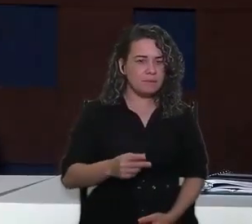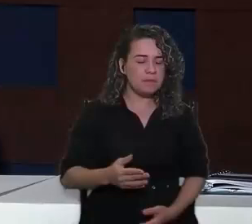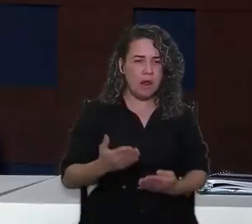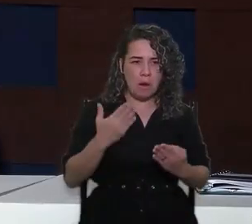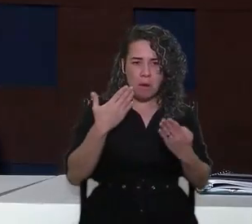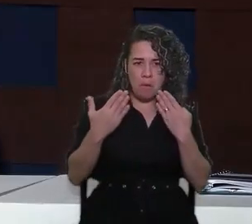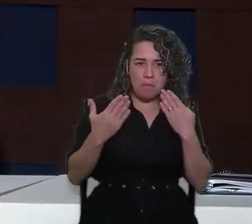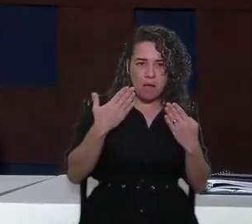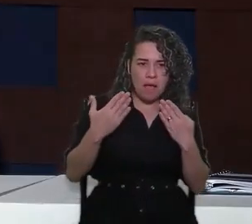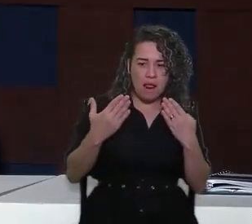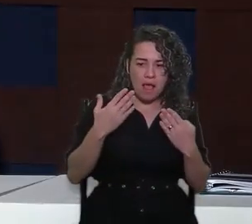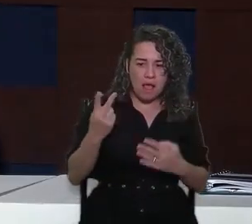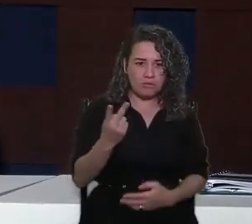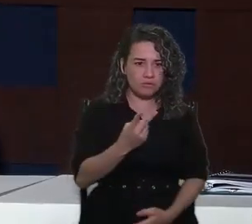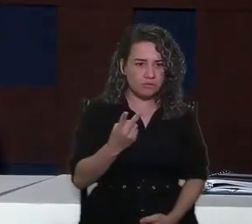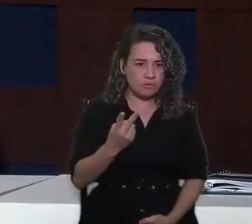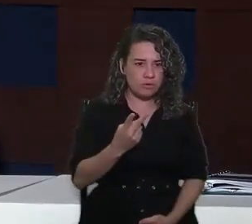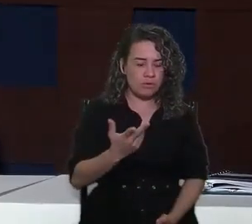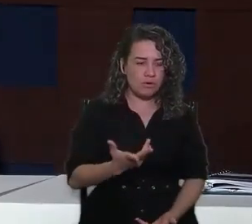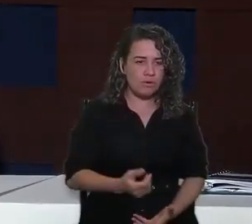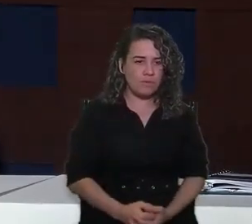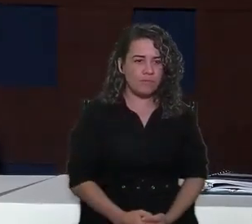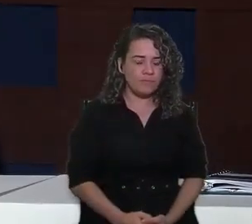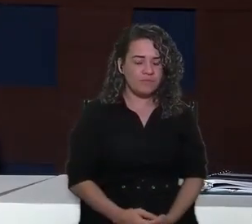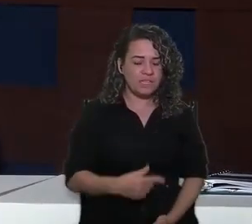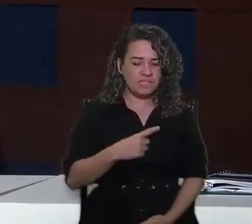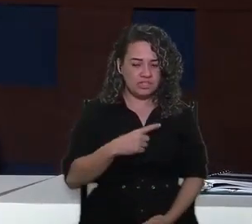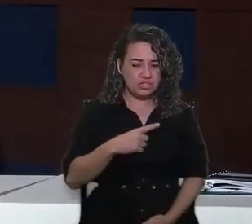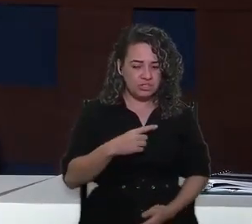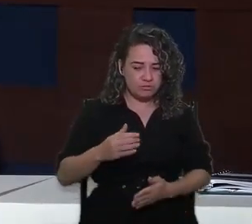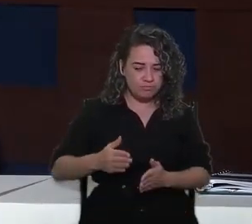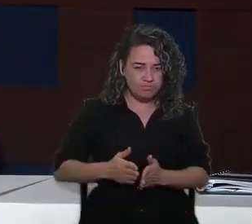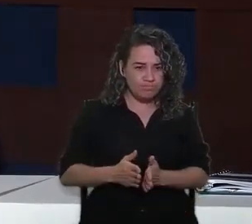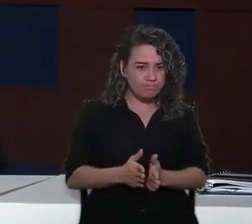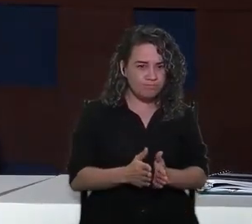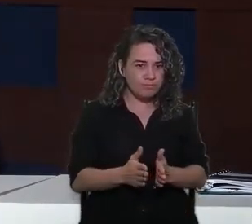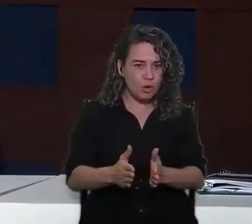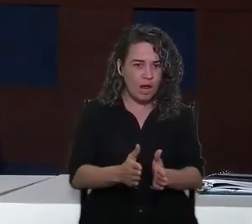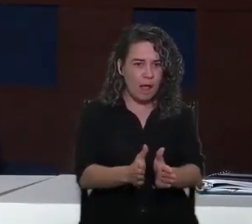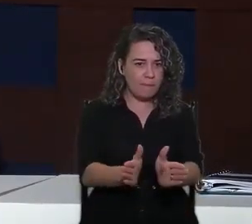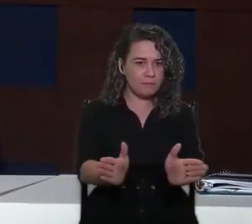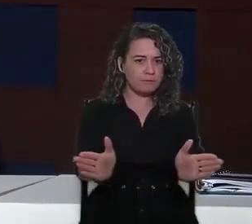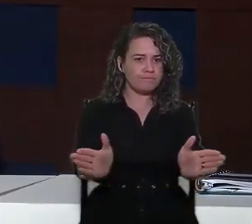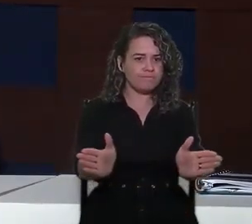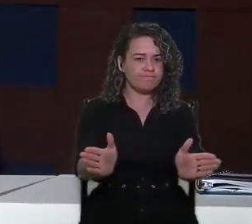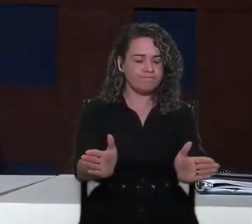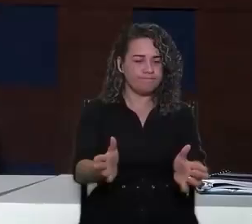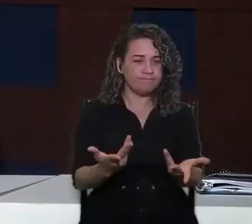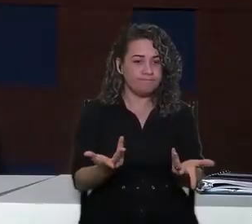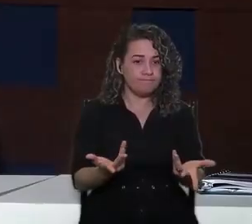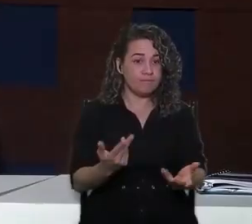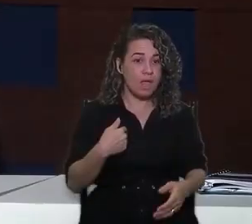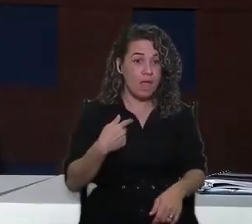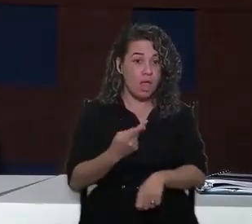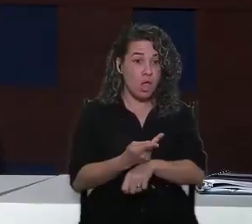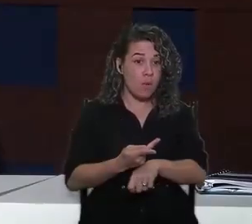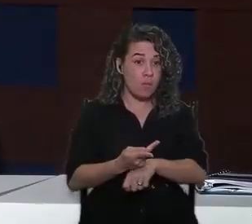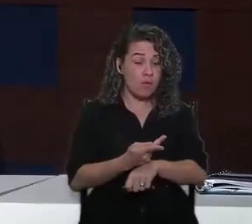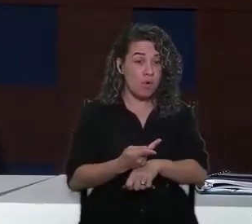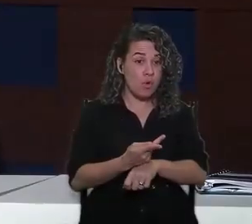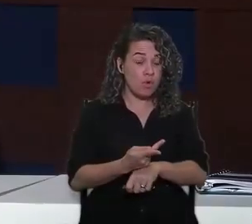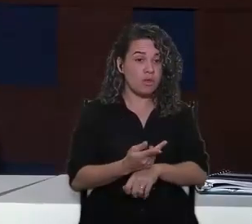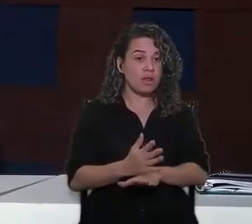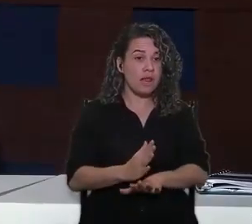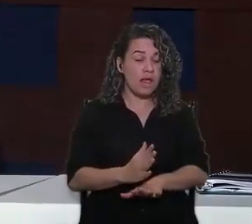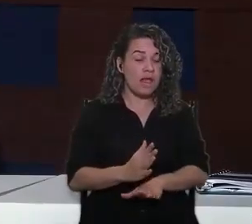cobrado. Havia uma encruzilhada, e nessa encruzilhada eu procurei os caminhos que me